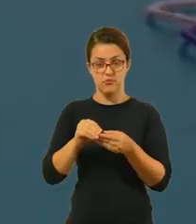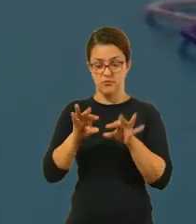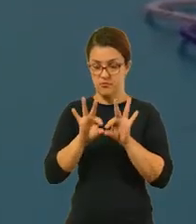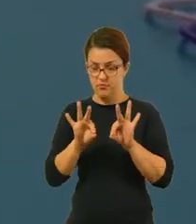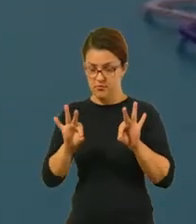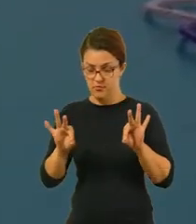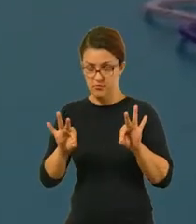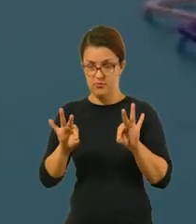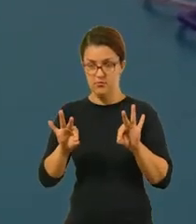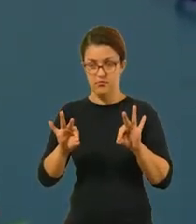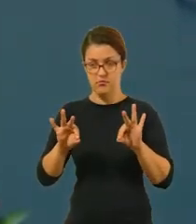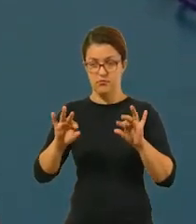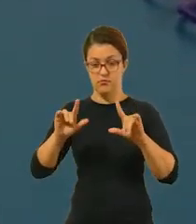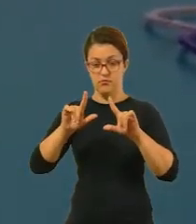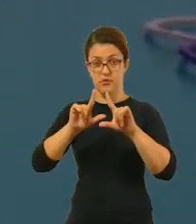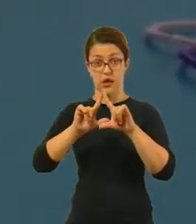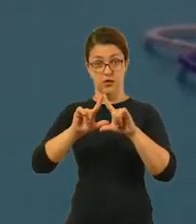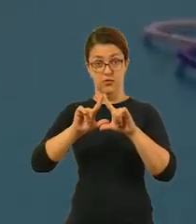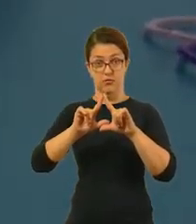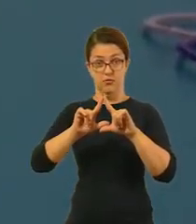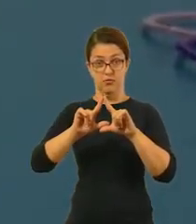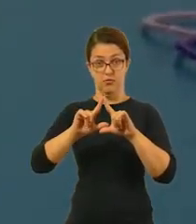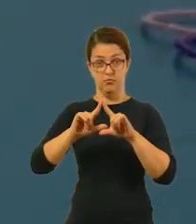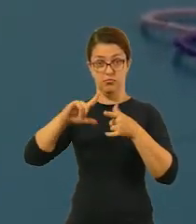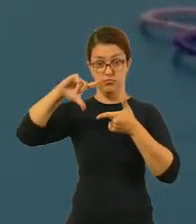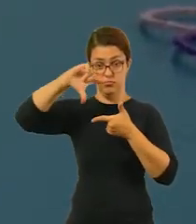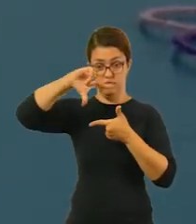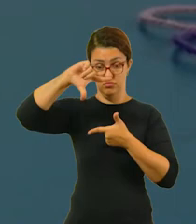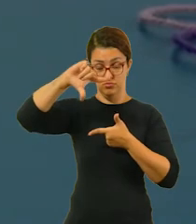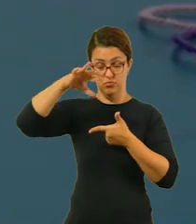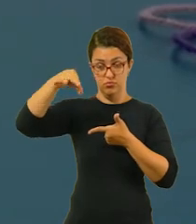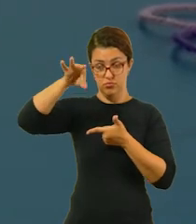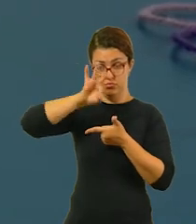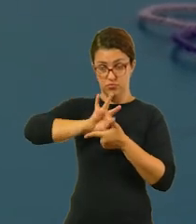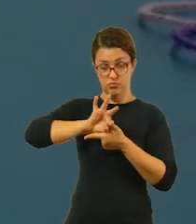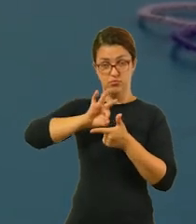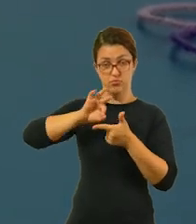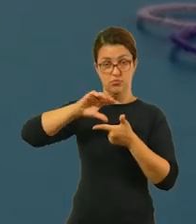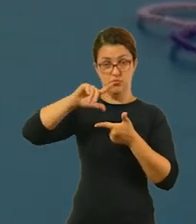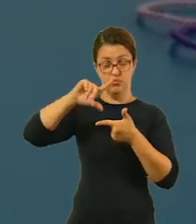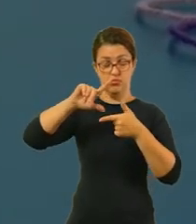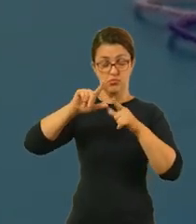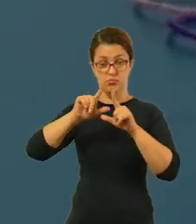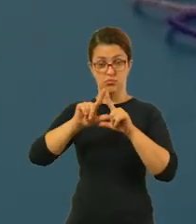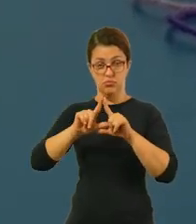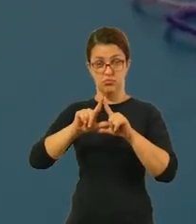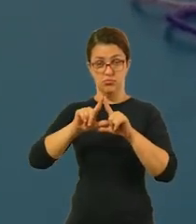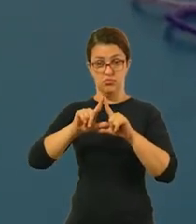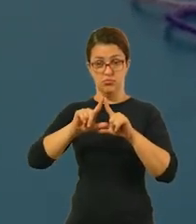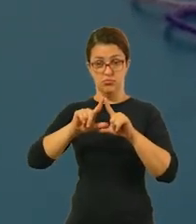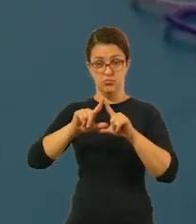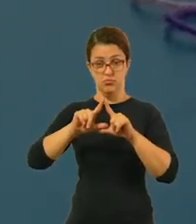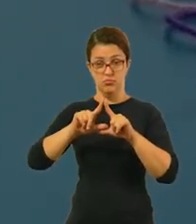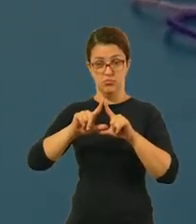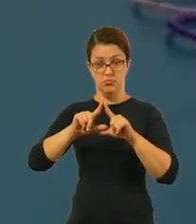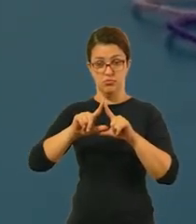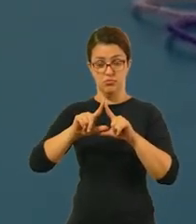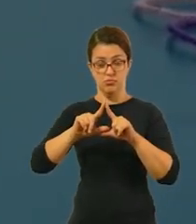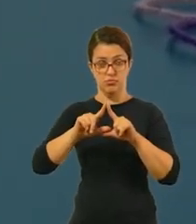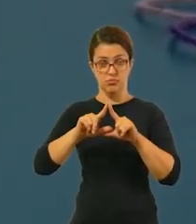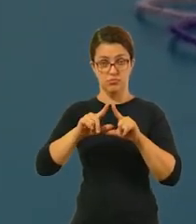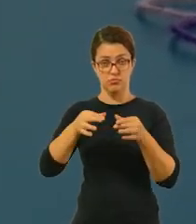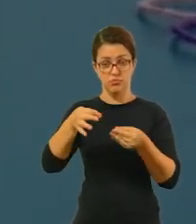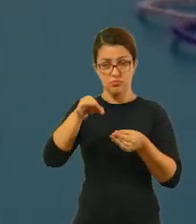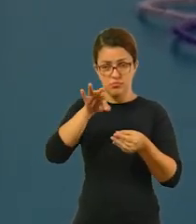ponta, vamos transformá-lo num triângulo. Terminando isso, uma das pontas vocês